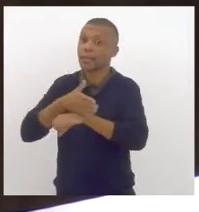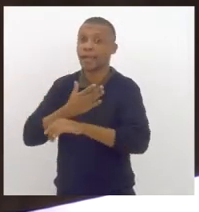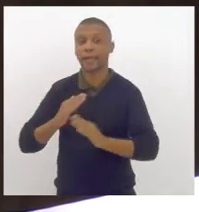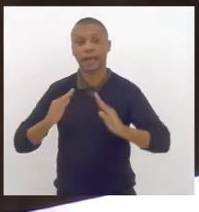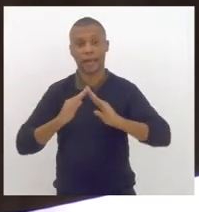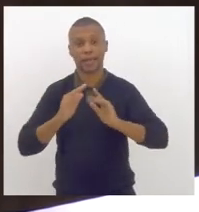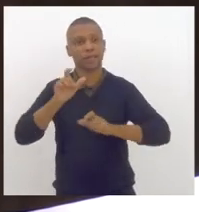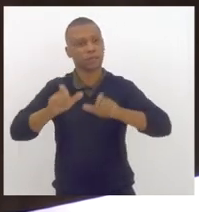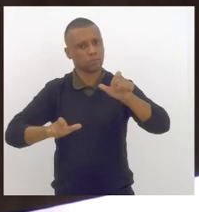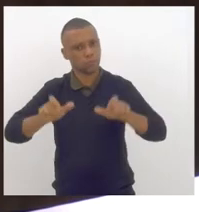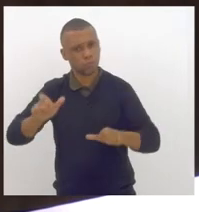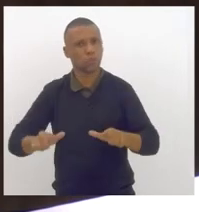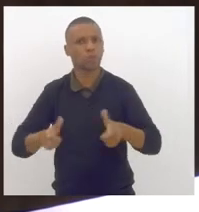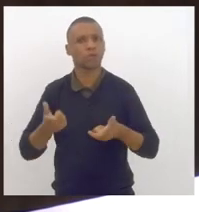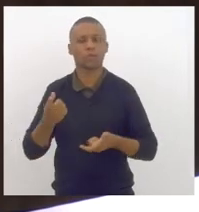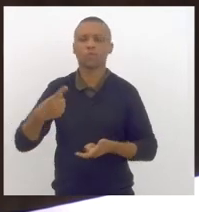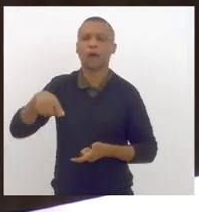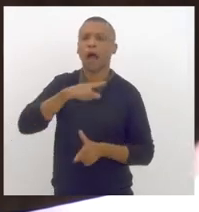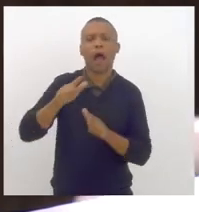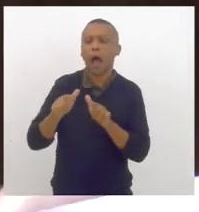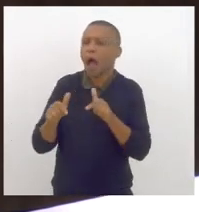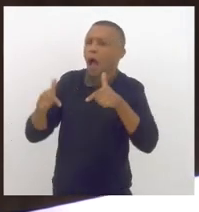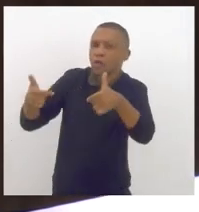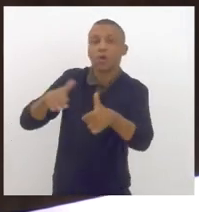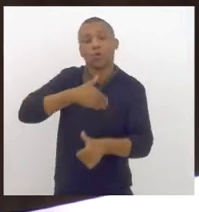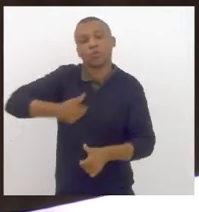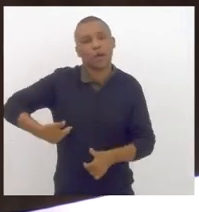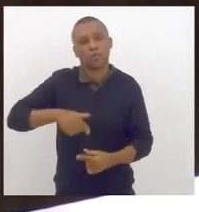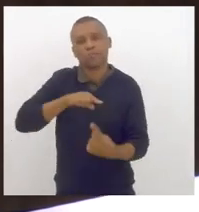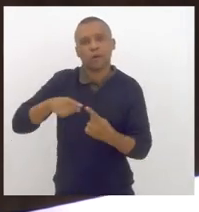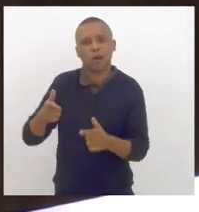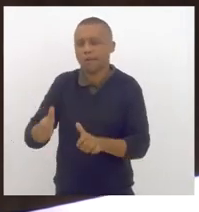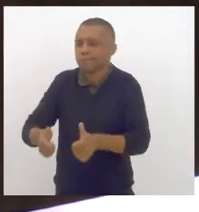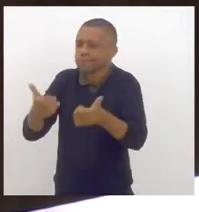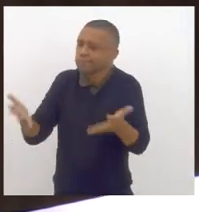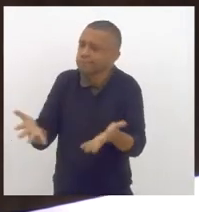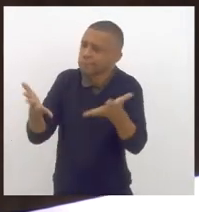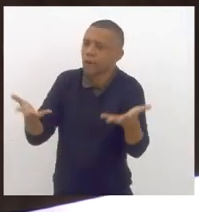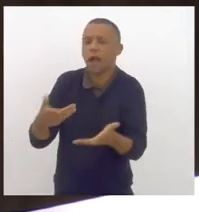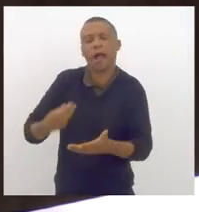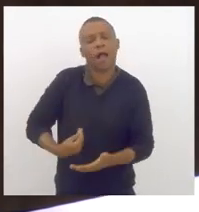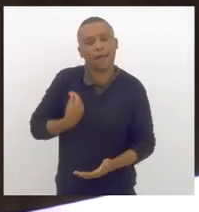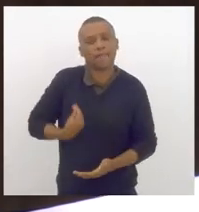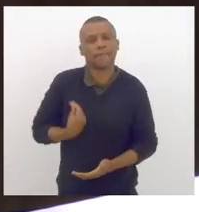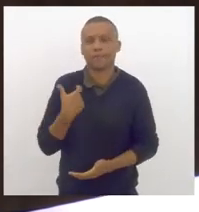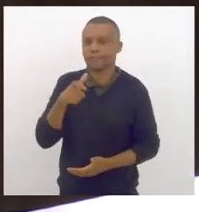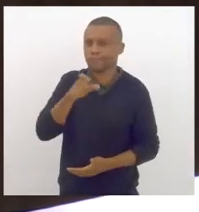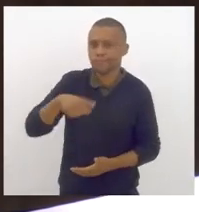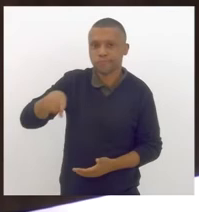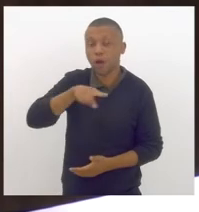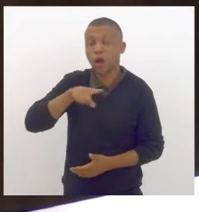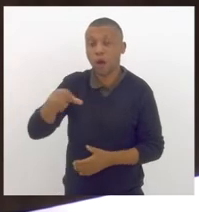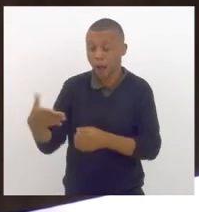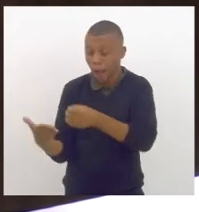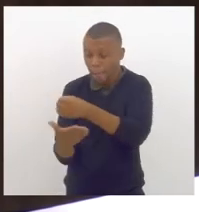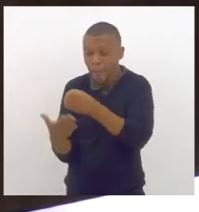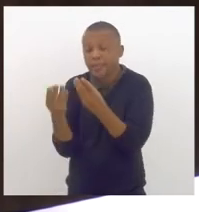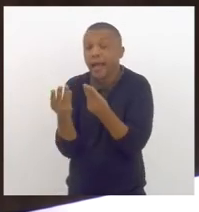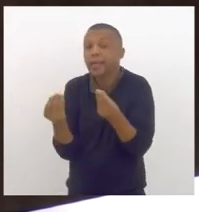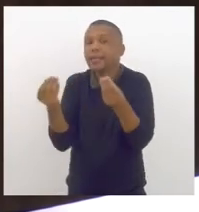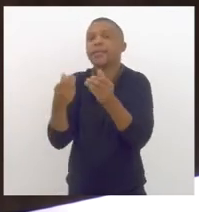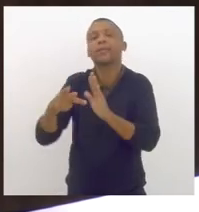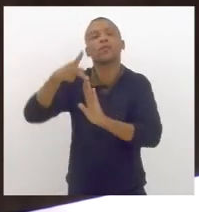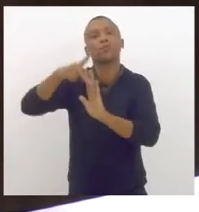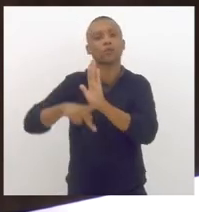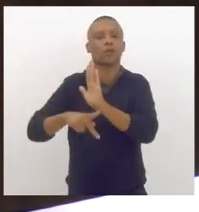pessoas para fazer o que o Estado tem que fazer, que é melhorar a vida das pessoas. Essa é a essência desse projeto, e eu quero